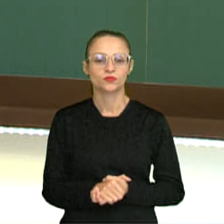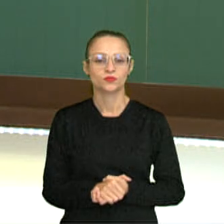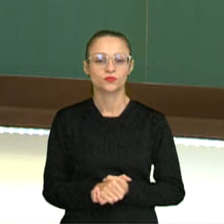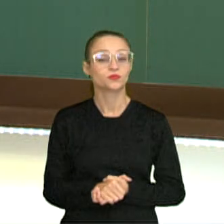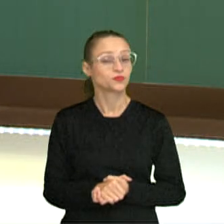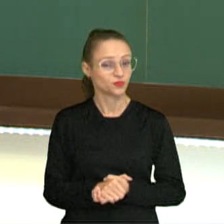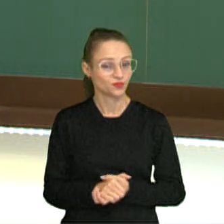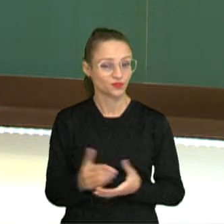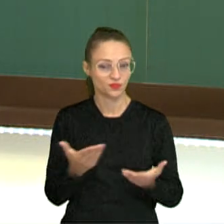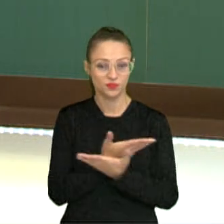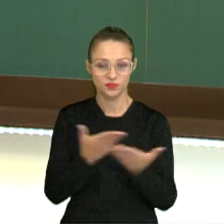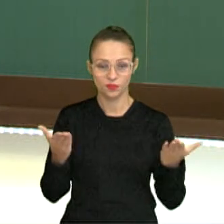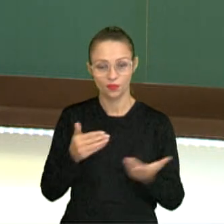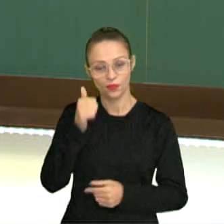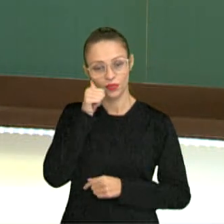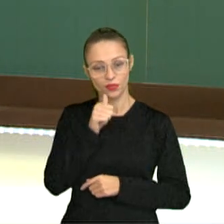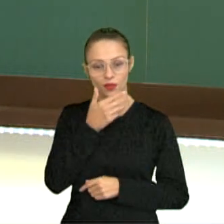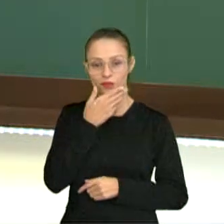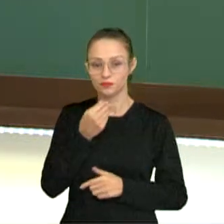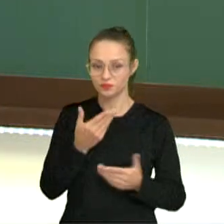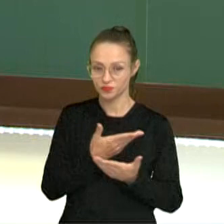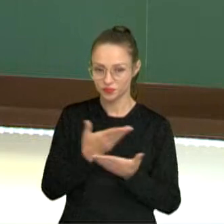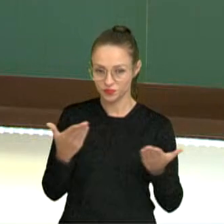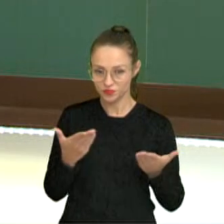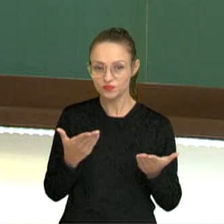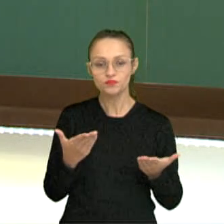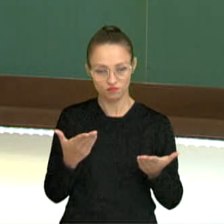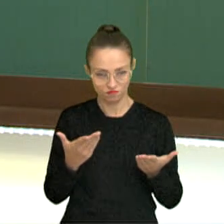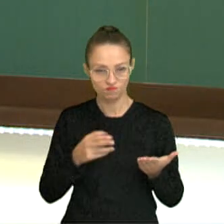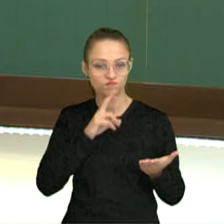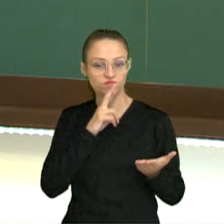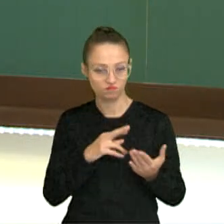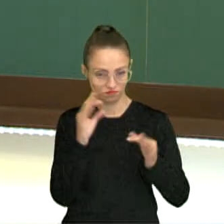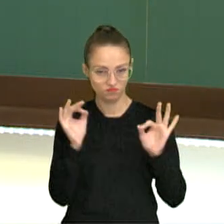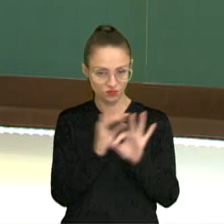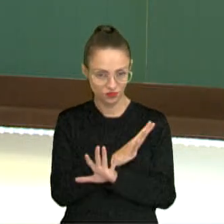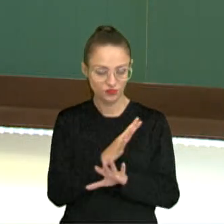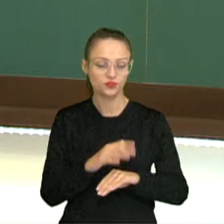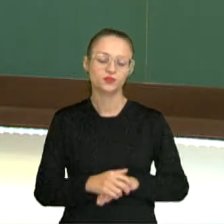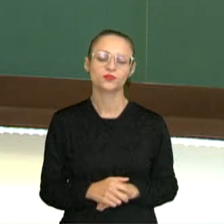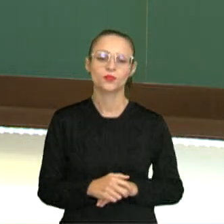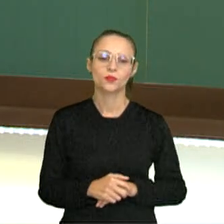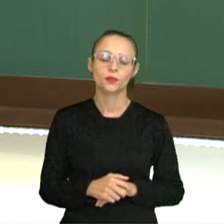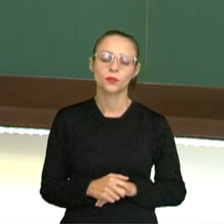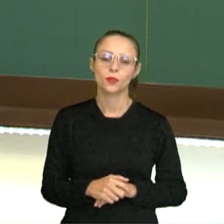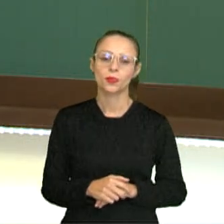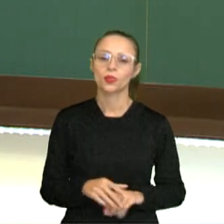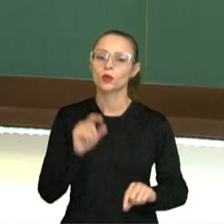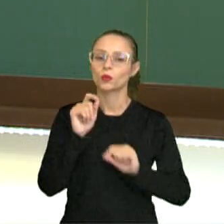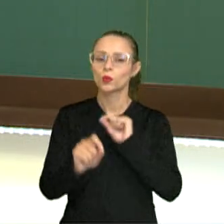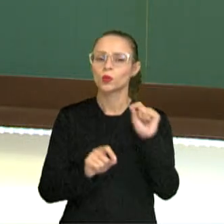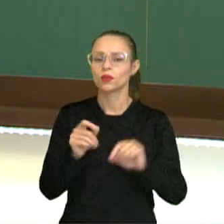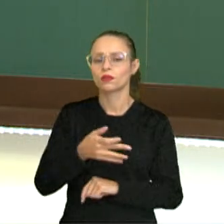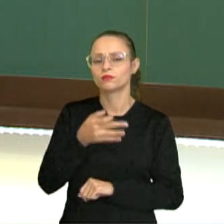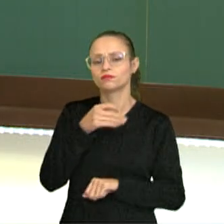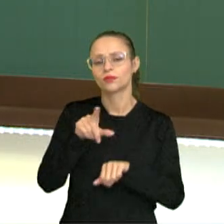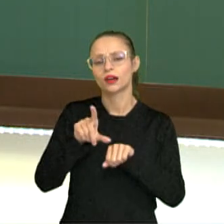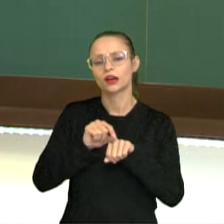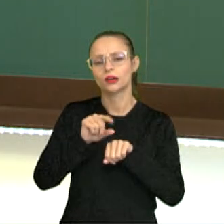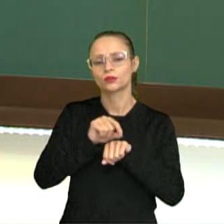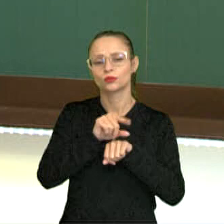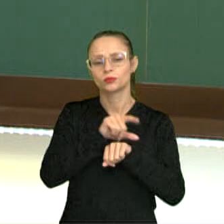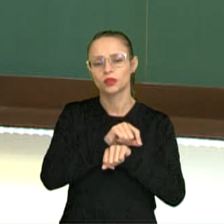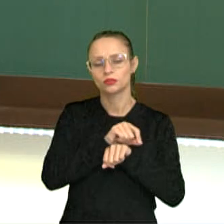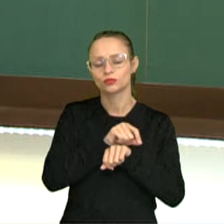E aí, chicos e chicas, e daí, responderam? Qual foi o argumento para convencer o